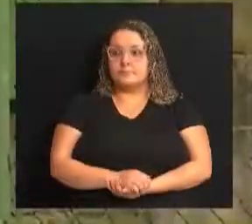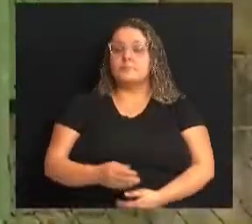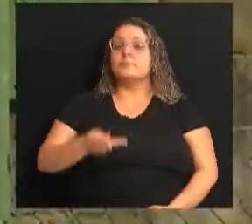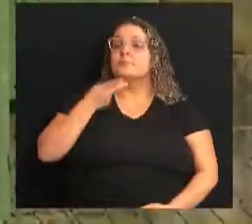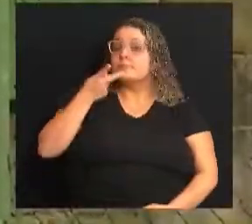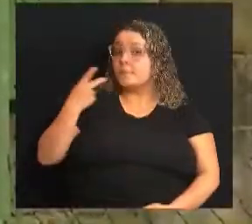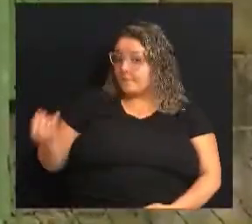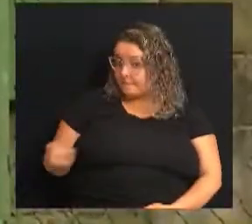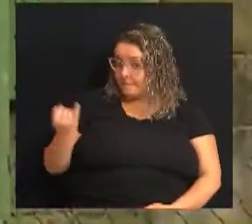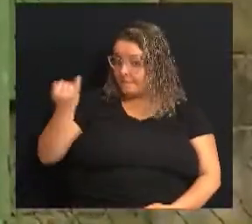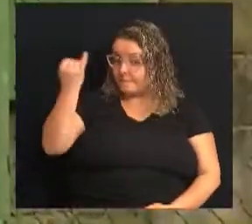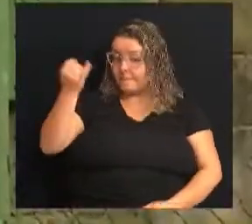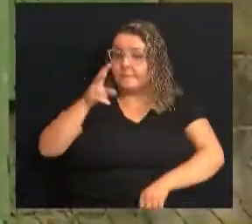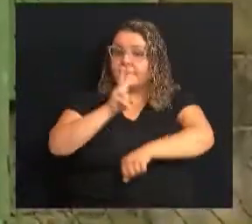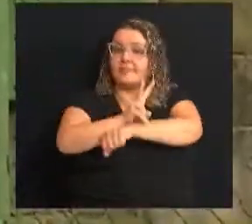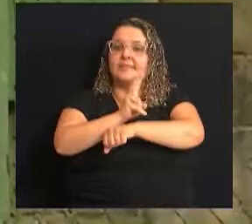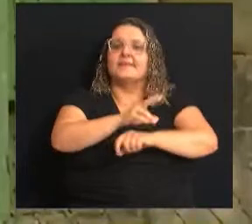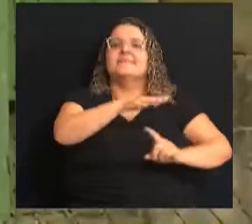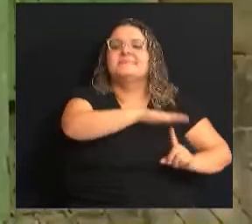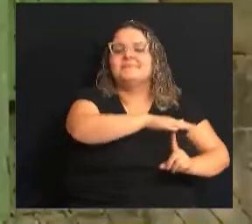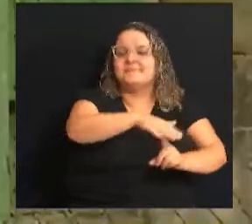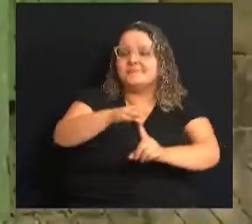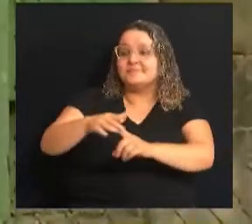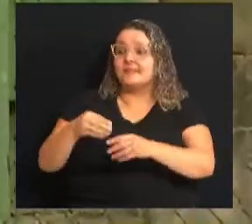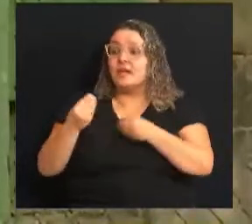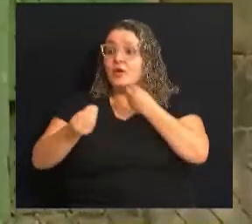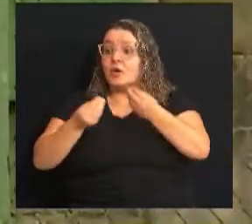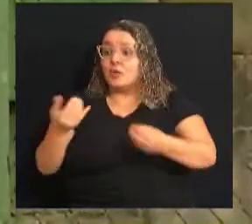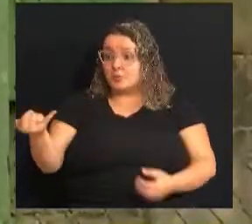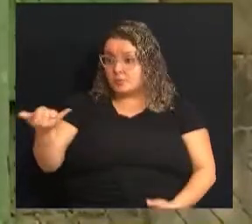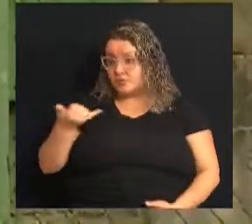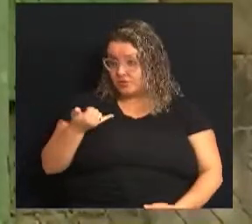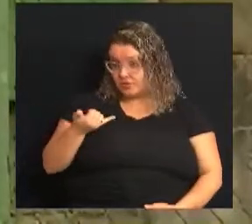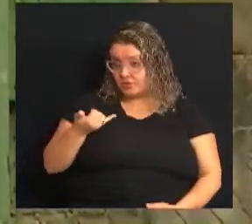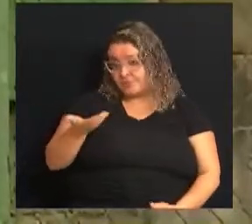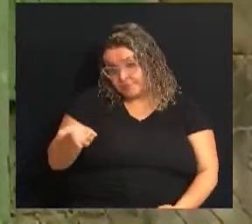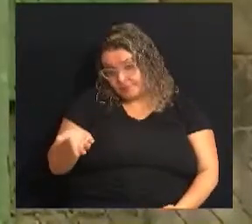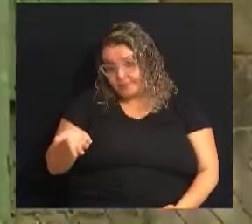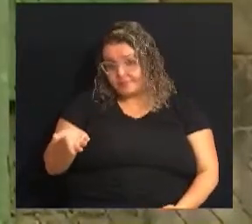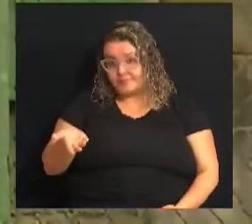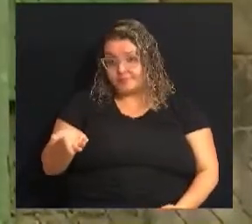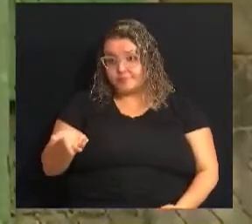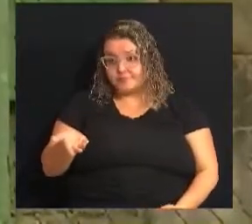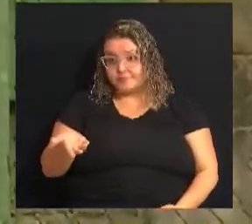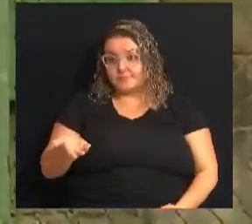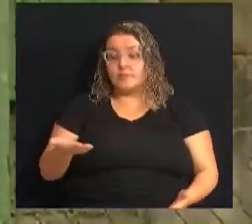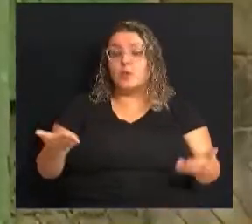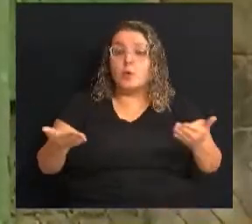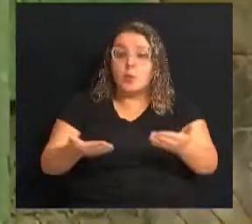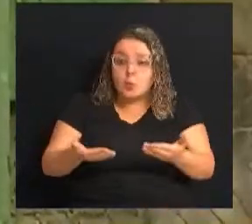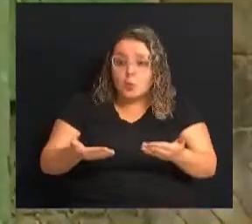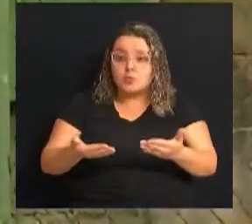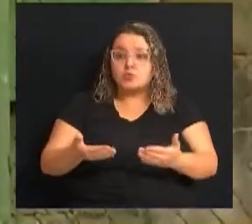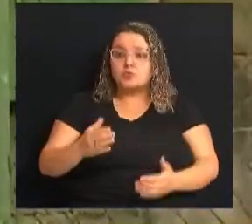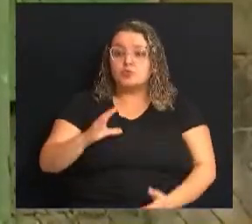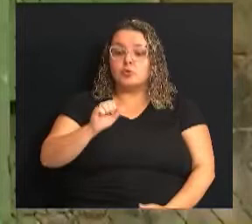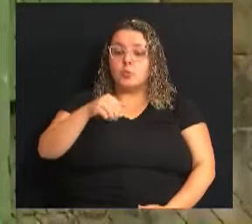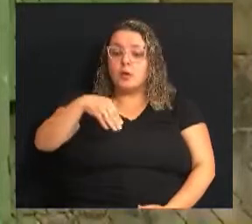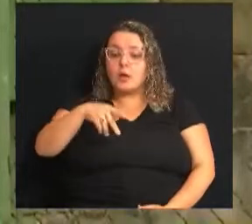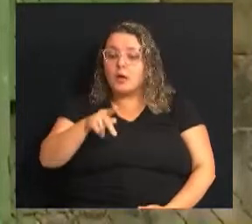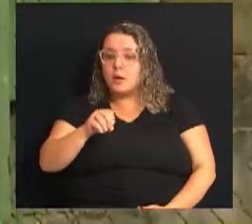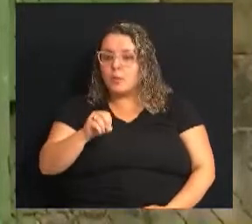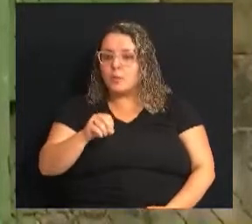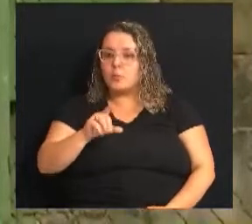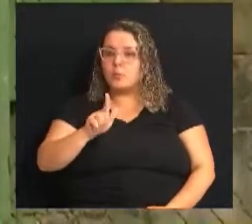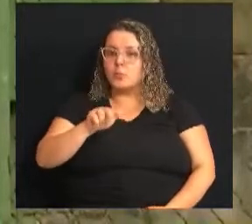preservar aí o meio ambiente. Bom, como você disse, não é? Hoje no Campo Grande